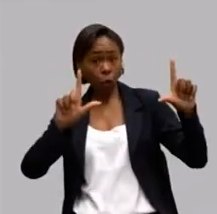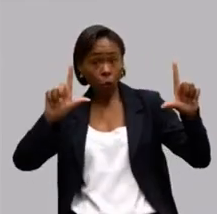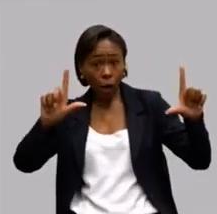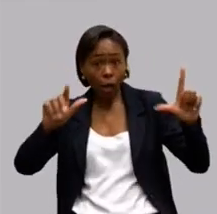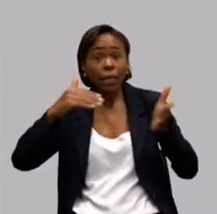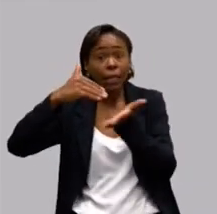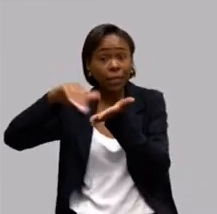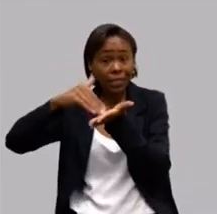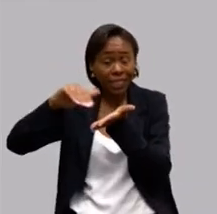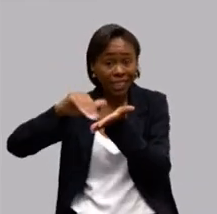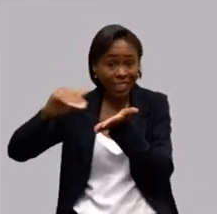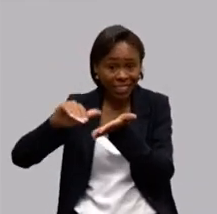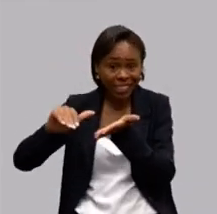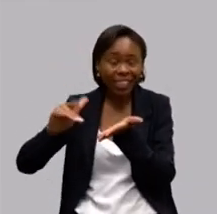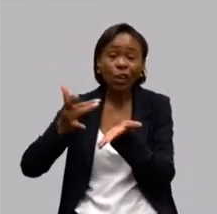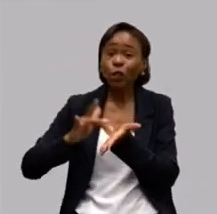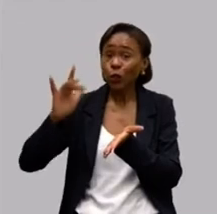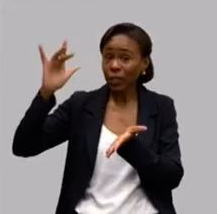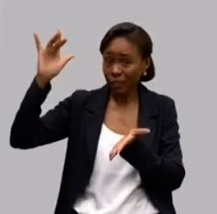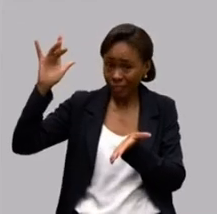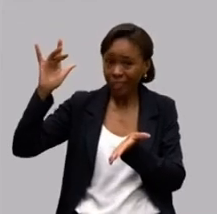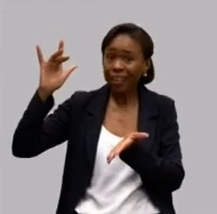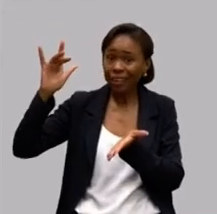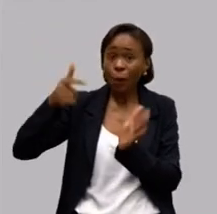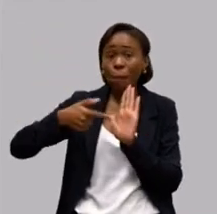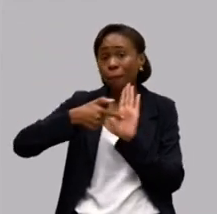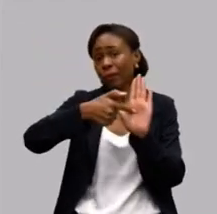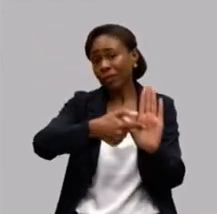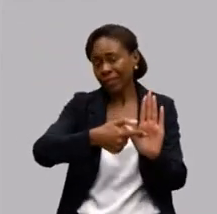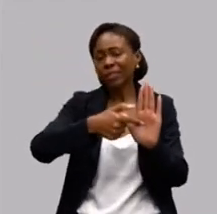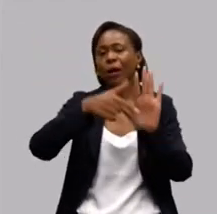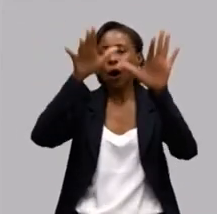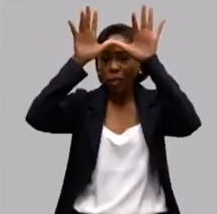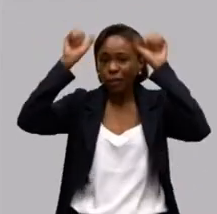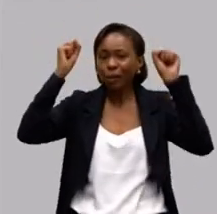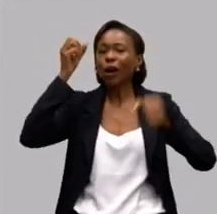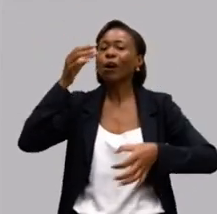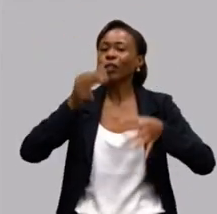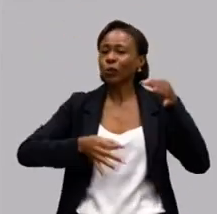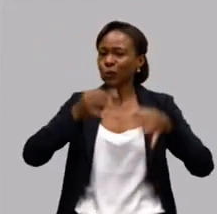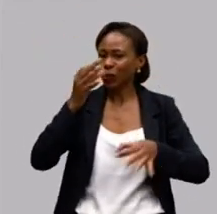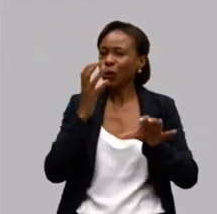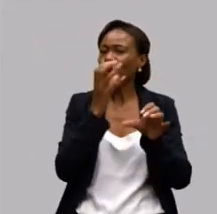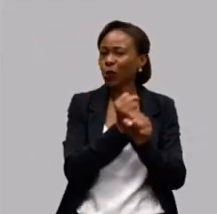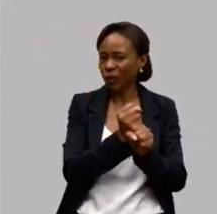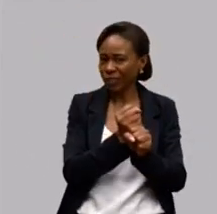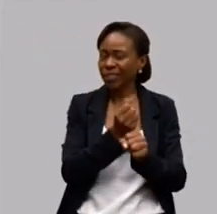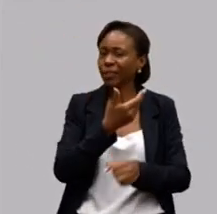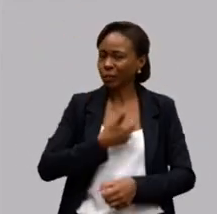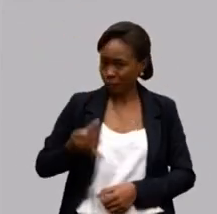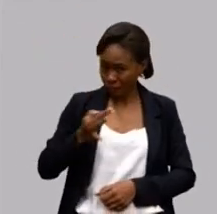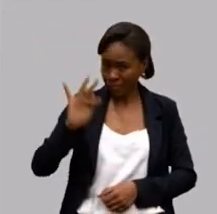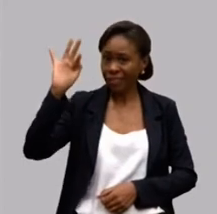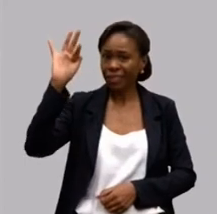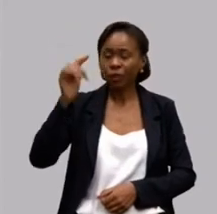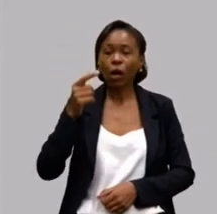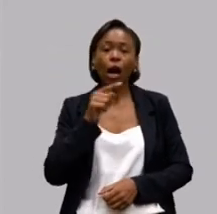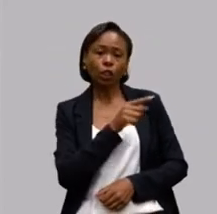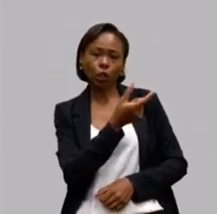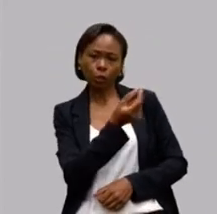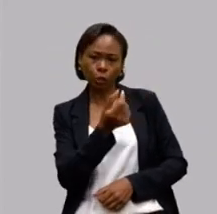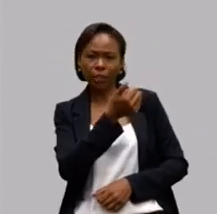do Tesouro Nacional ao Tribunal de Contas da União, certo? E lá no do ano 2015 eles dizem o seguinte, ó: